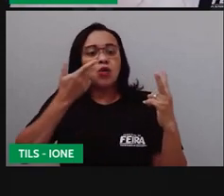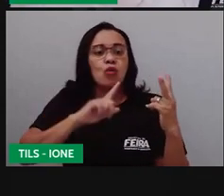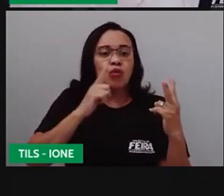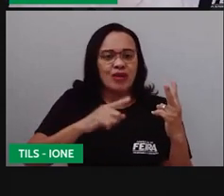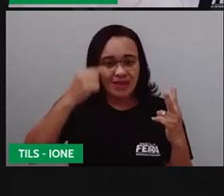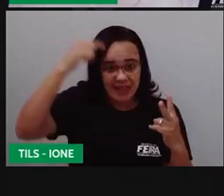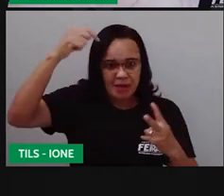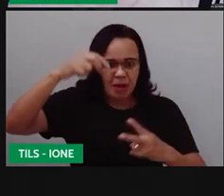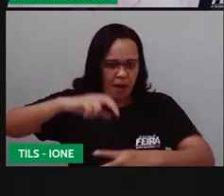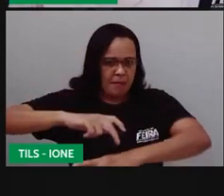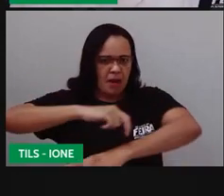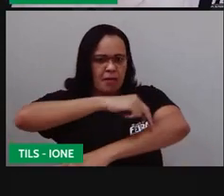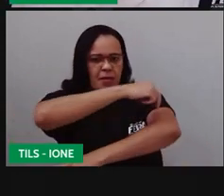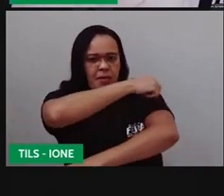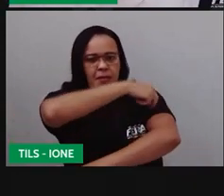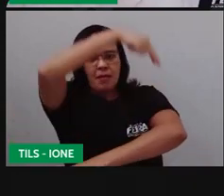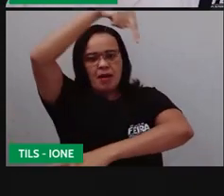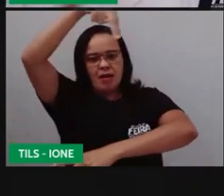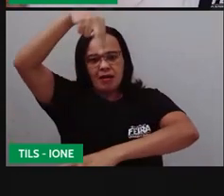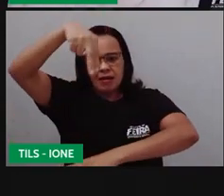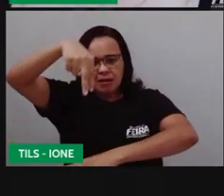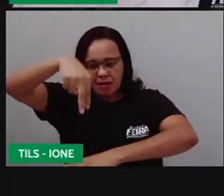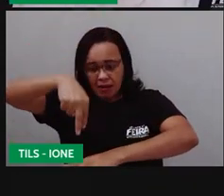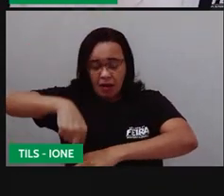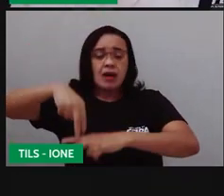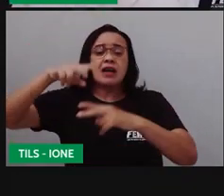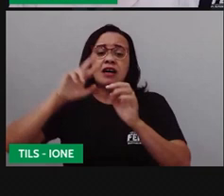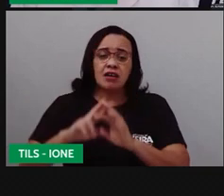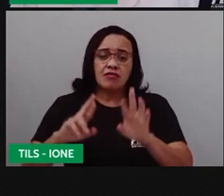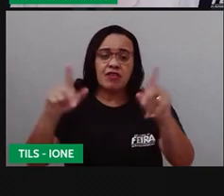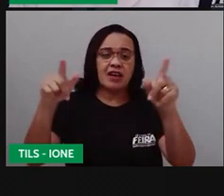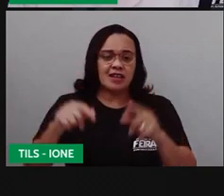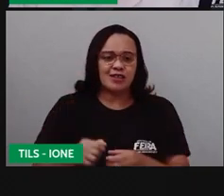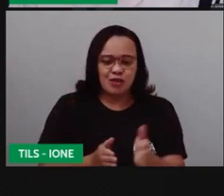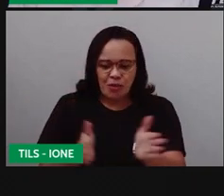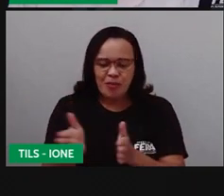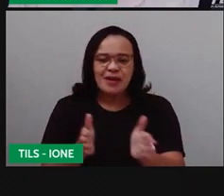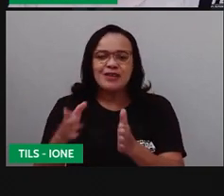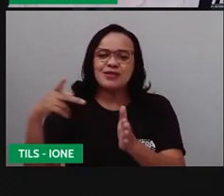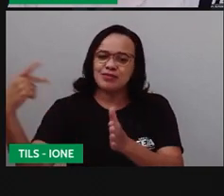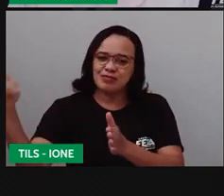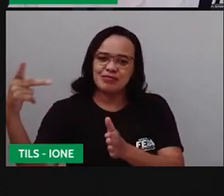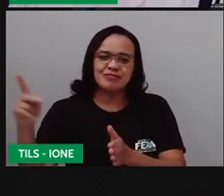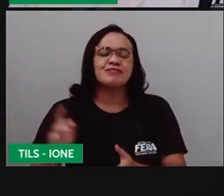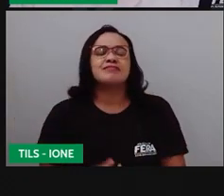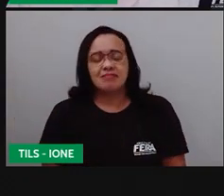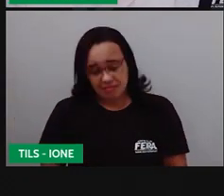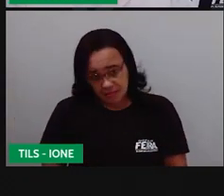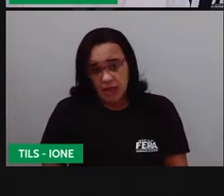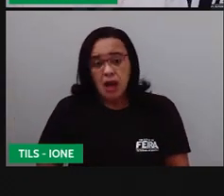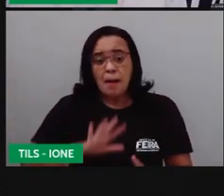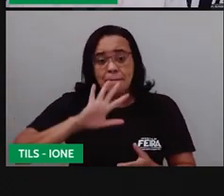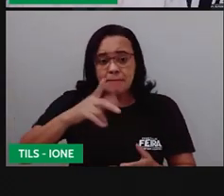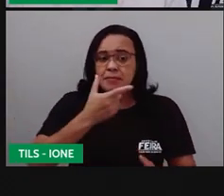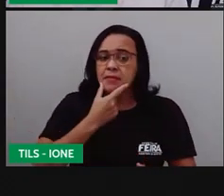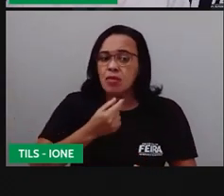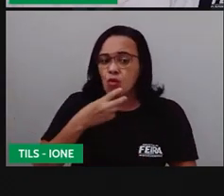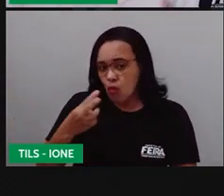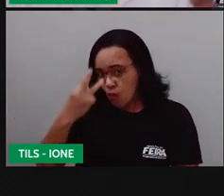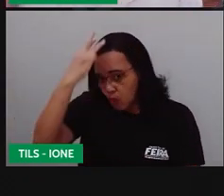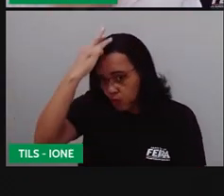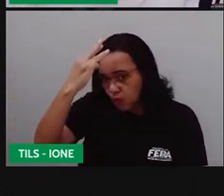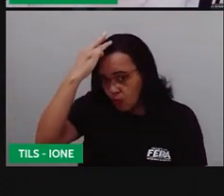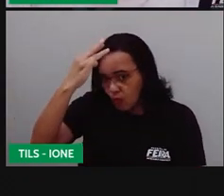de um determinado lugar, alçar um voo, conseguiram voar aí por um período. No entanto, né, Santos Dumont, ele parte do